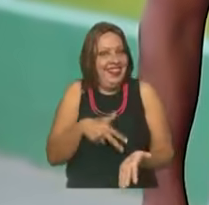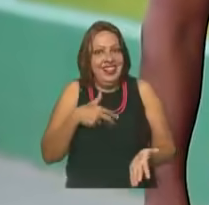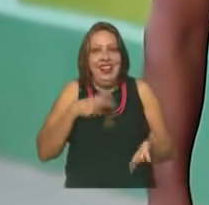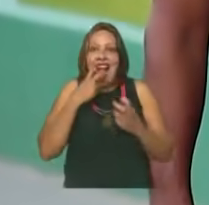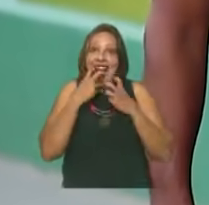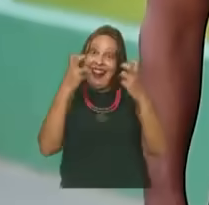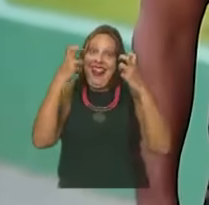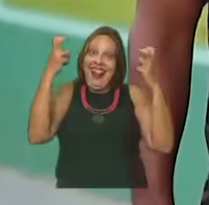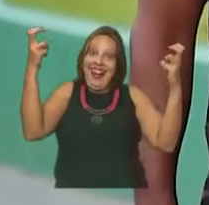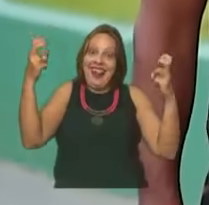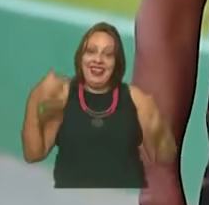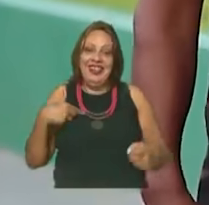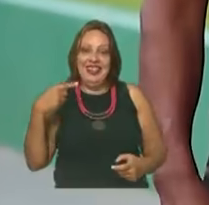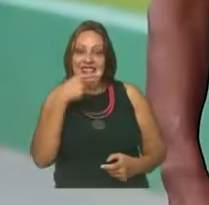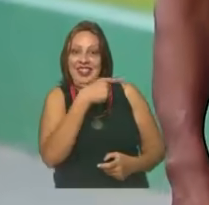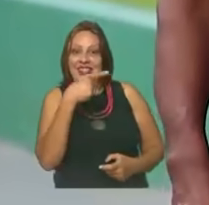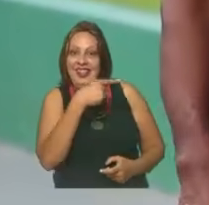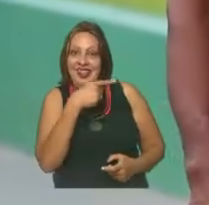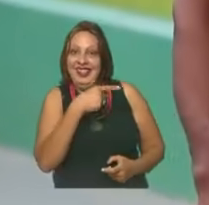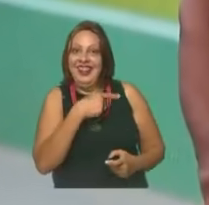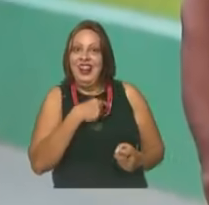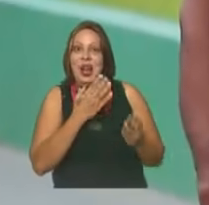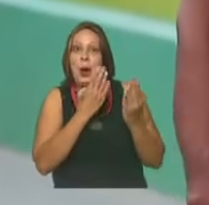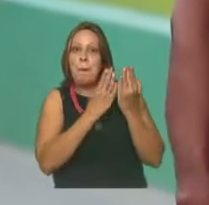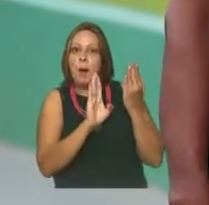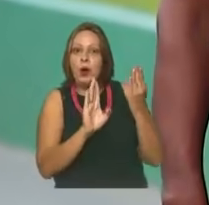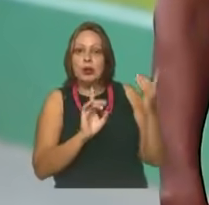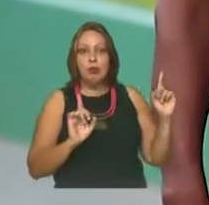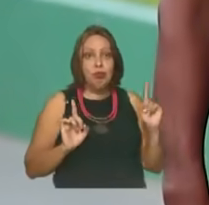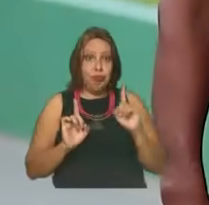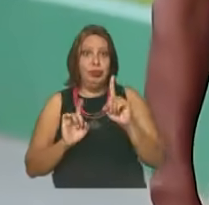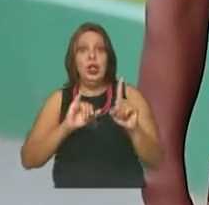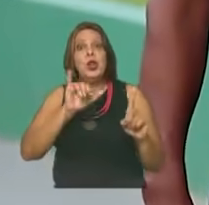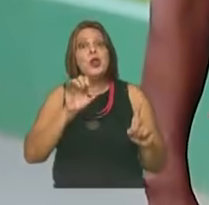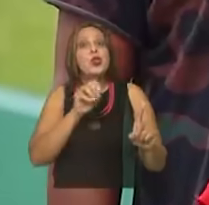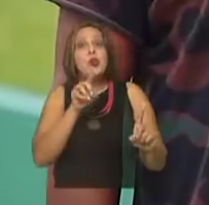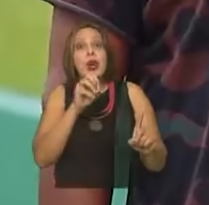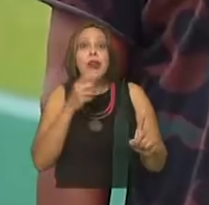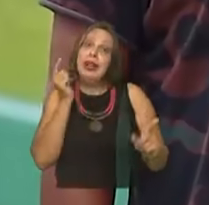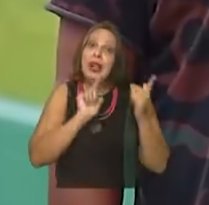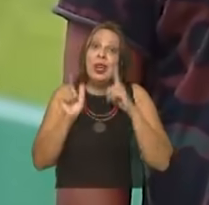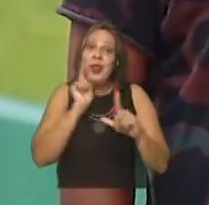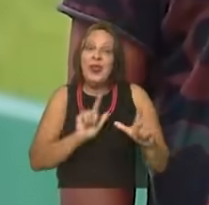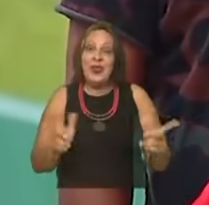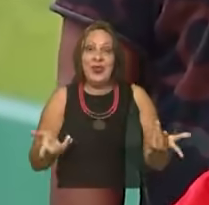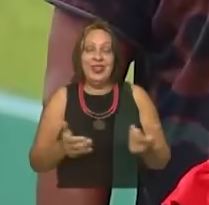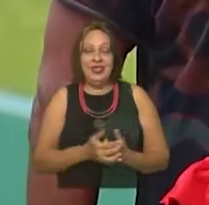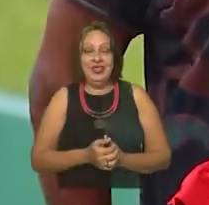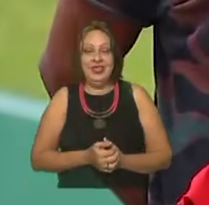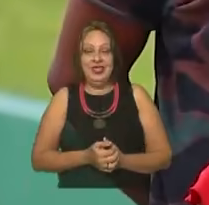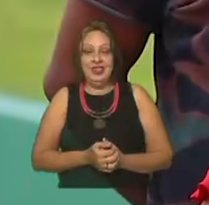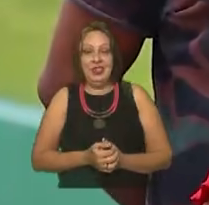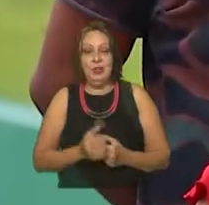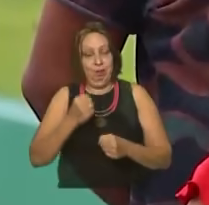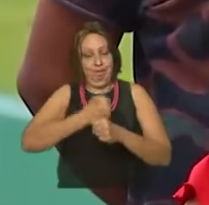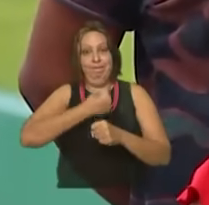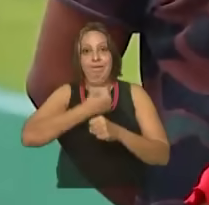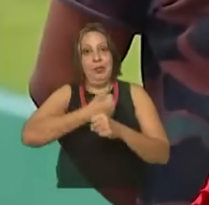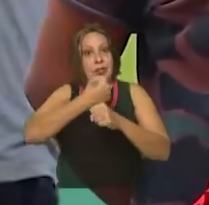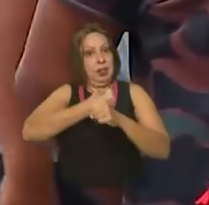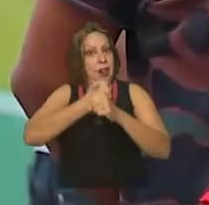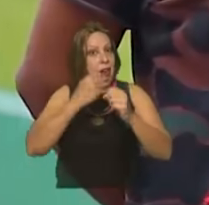Dei um grito por ele, ele estava na porta, aí chamei ele, disse, Rosa, nós ganhamos. Vou terminar minha casa,